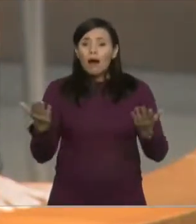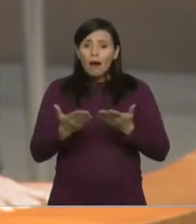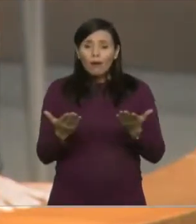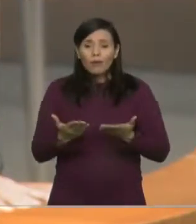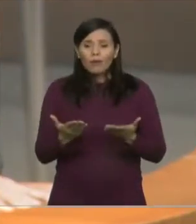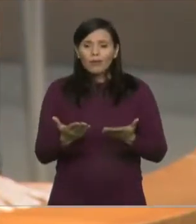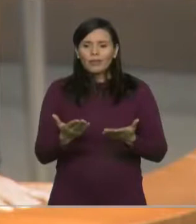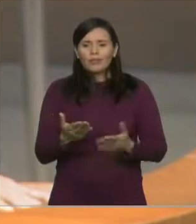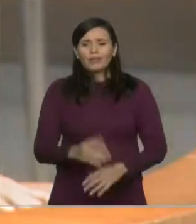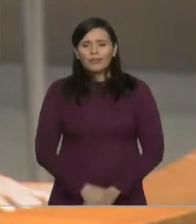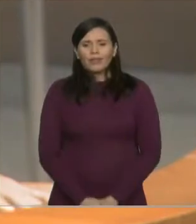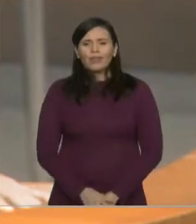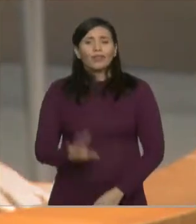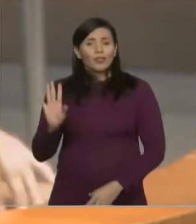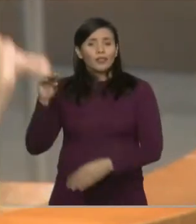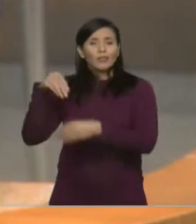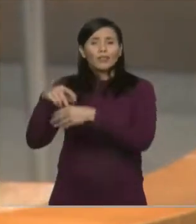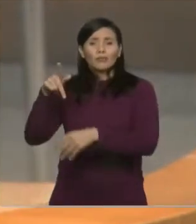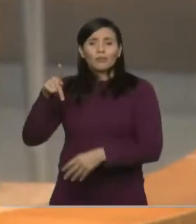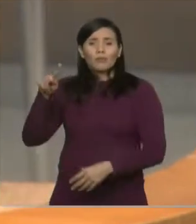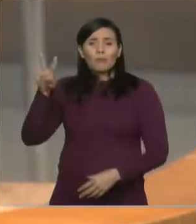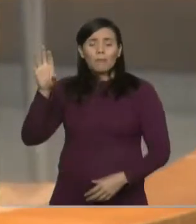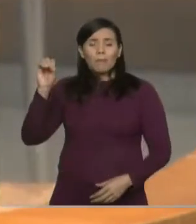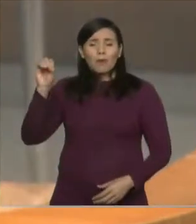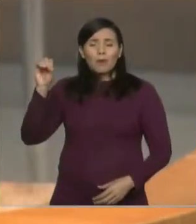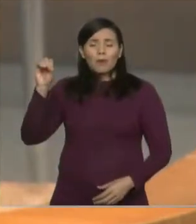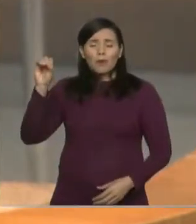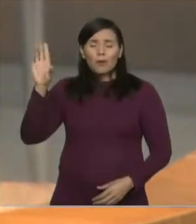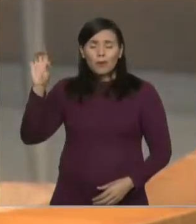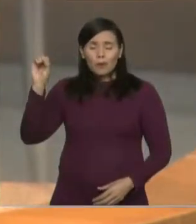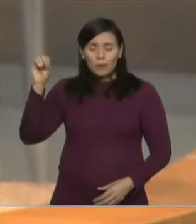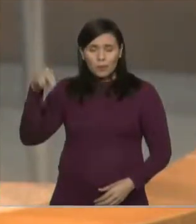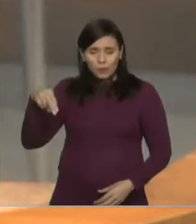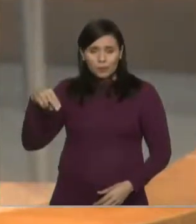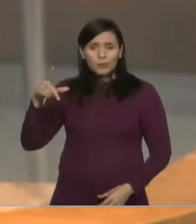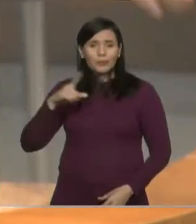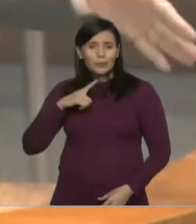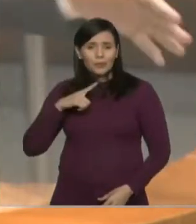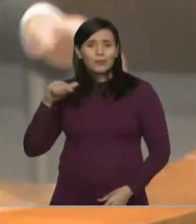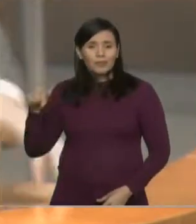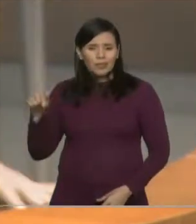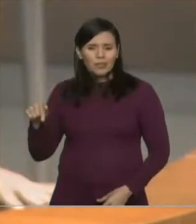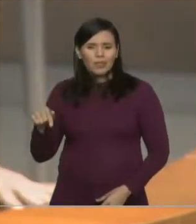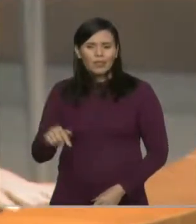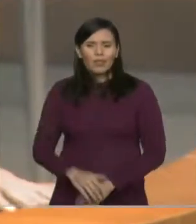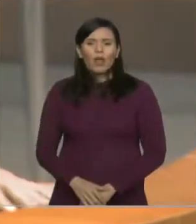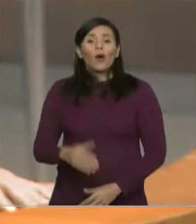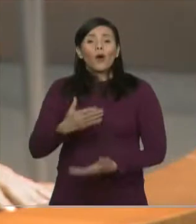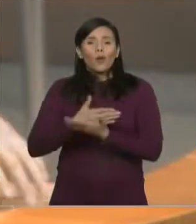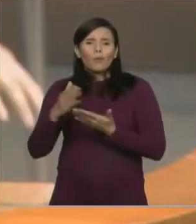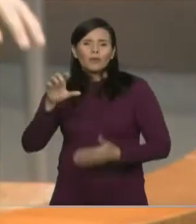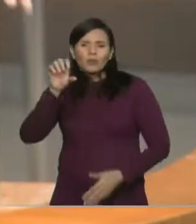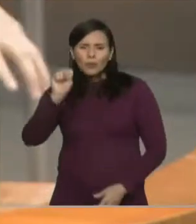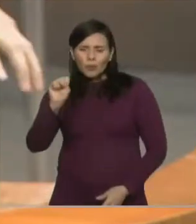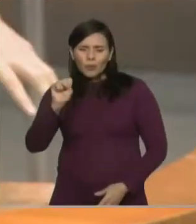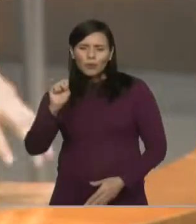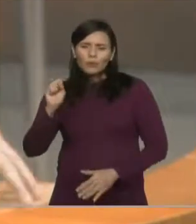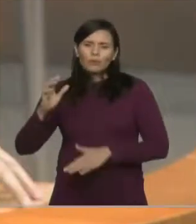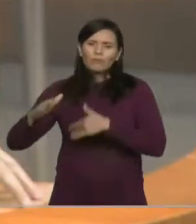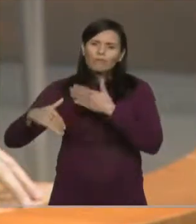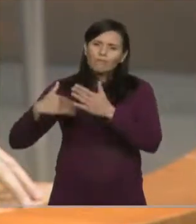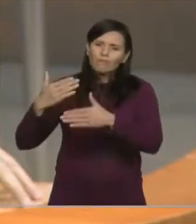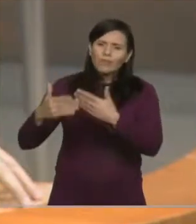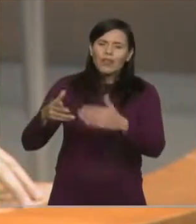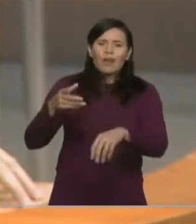padrão PROCON de qualidade. Um atendimento com qualidade, conforto, comodidade e segurança, das 8 até as 18 horas, nas unidades do Viva da